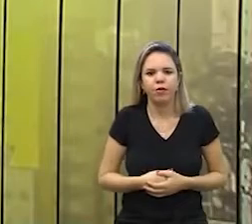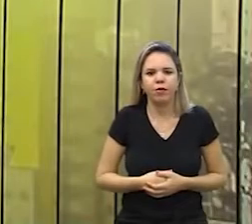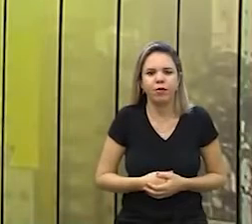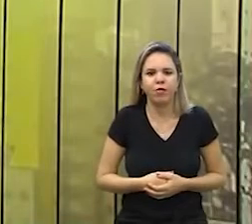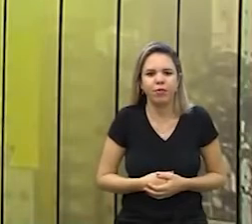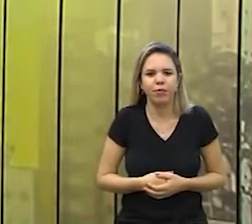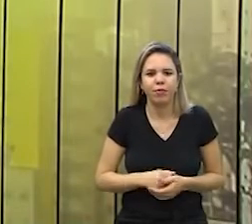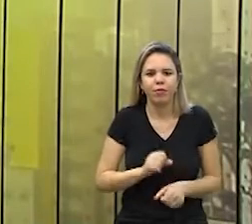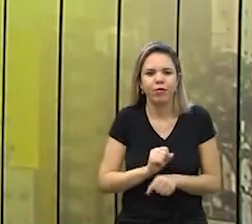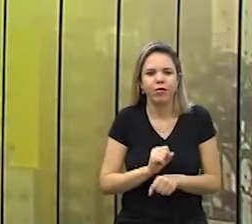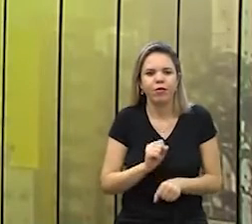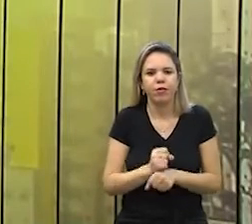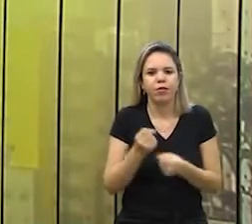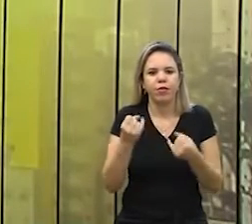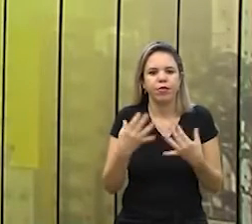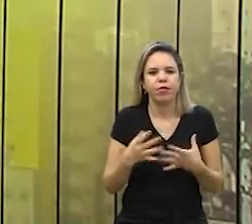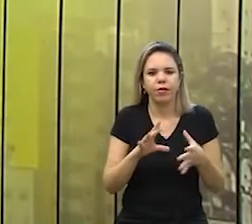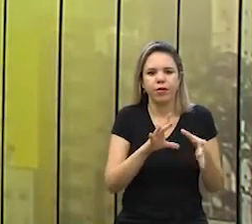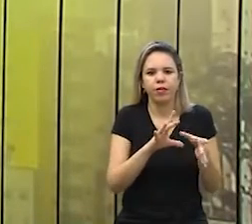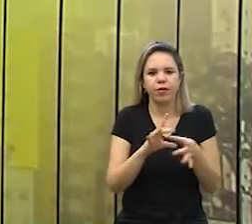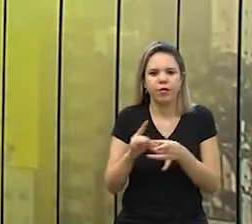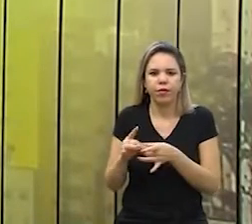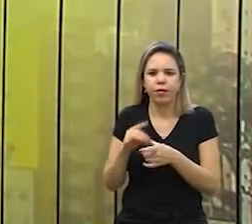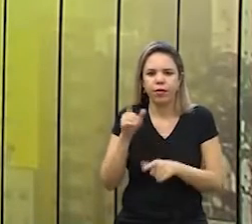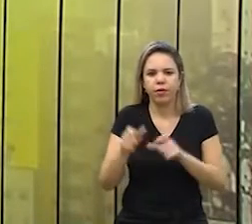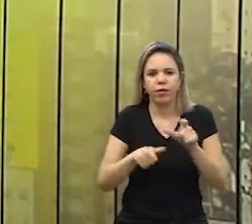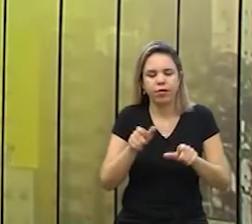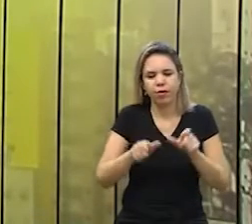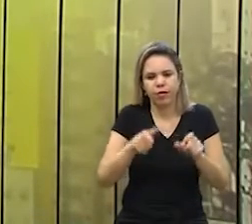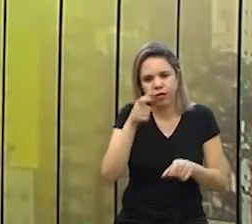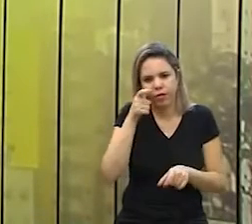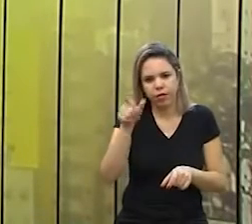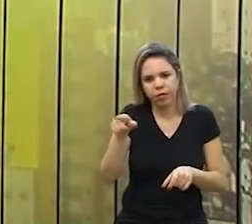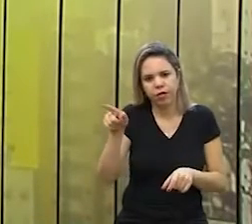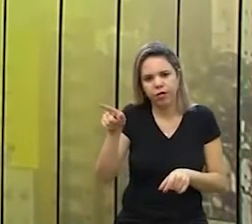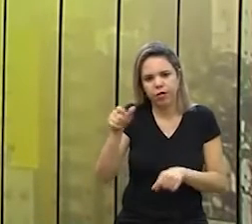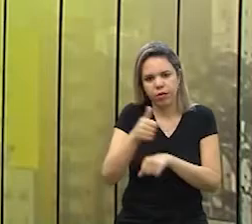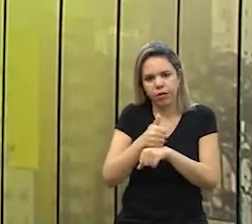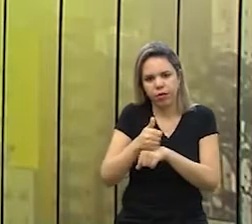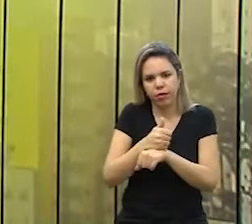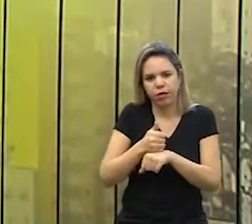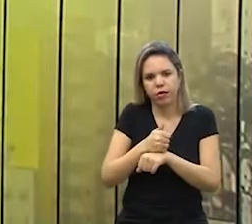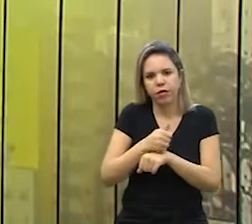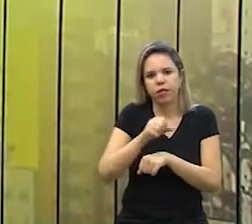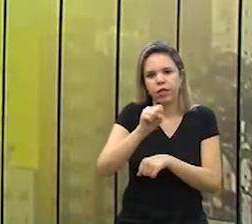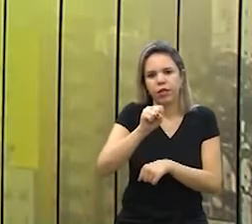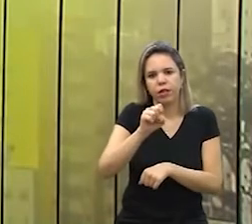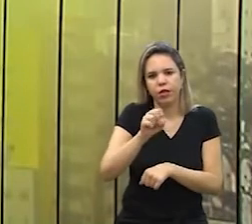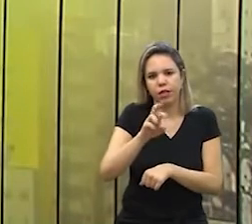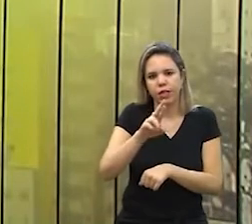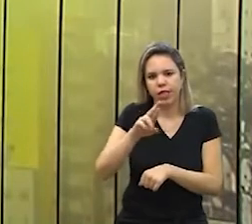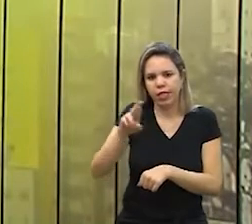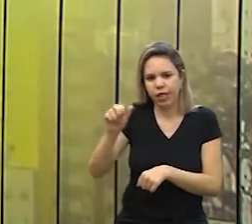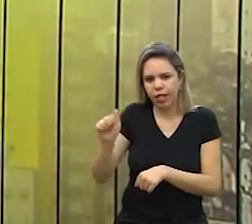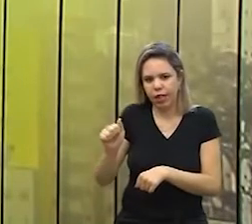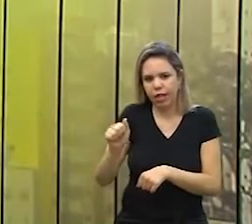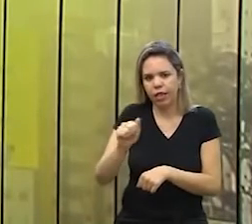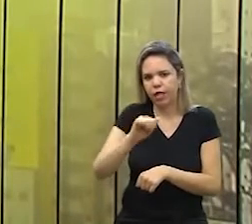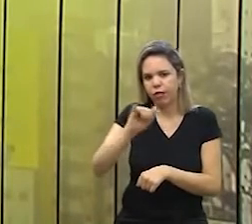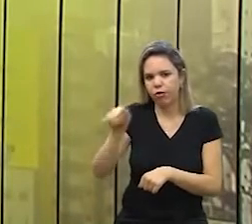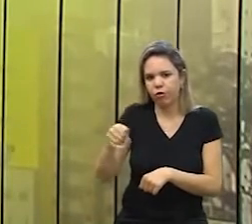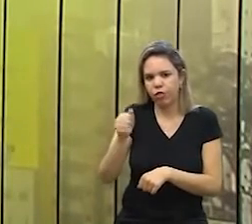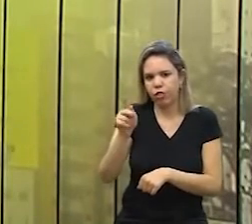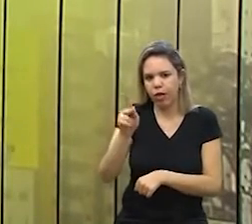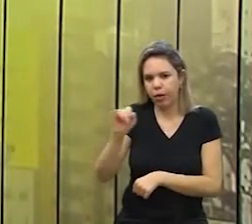uma pausa, Vitor, para a gente contextualizar o nosso telespectador. O Vitor mencionou Serra do Japi, ele falou aqui na Serra do Japi. Por